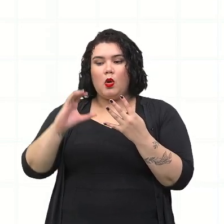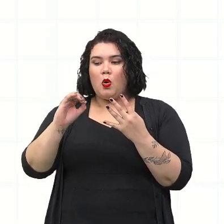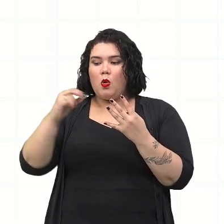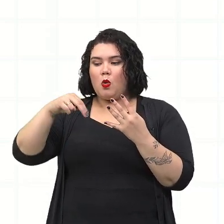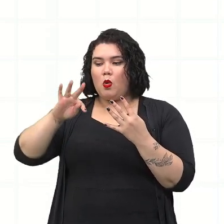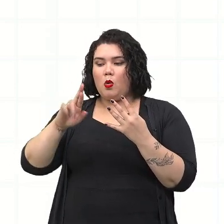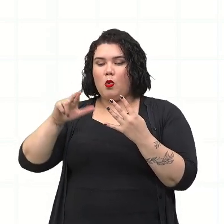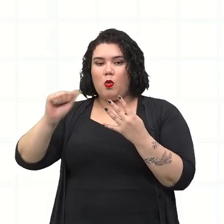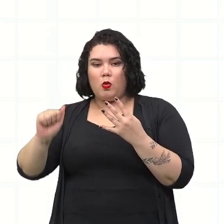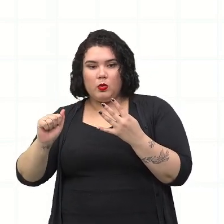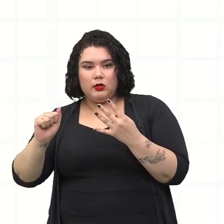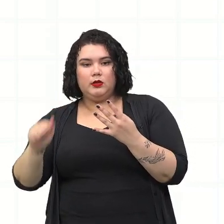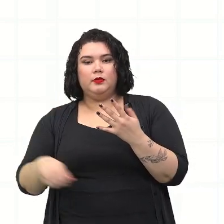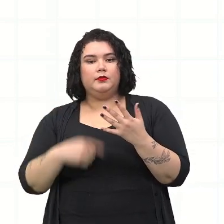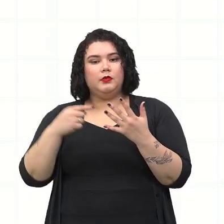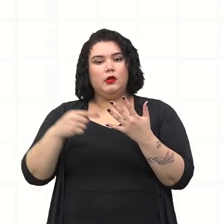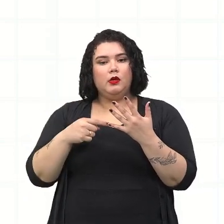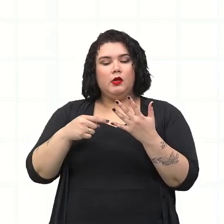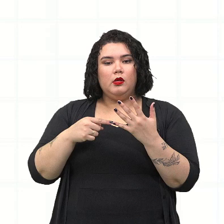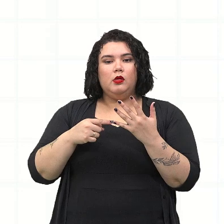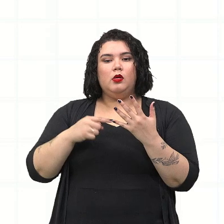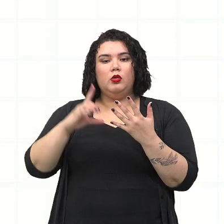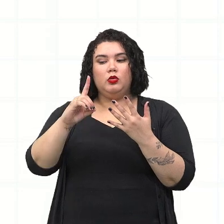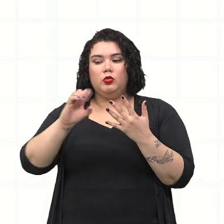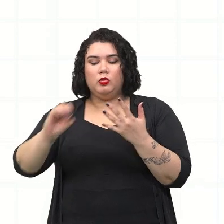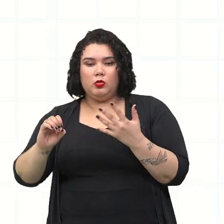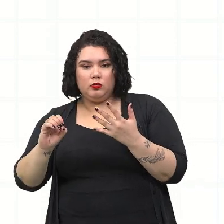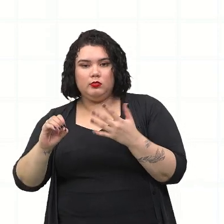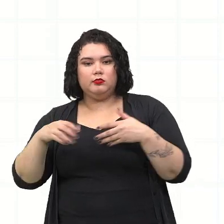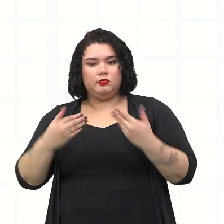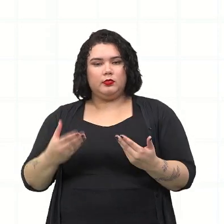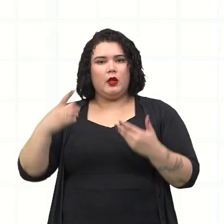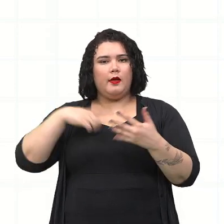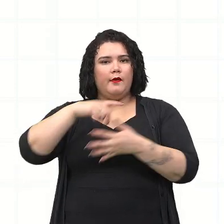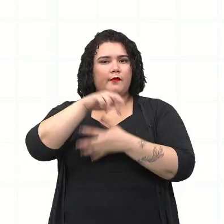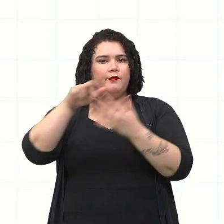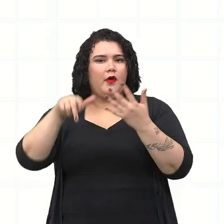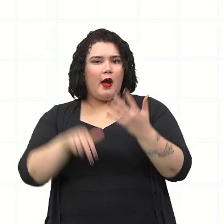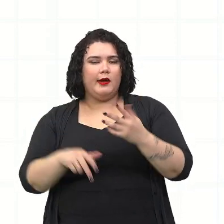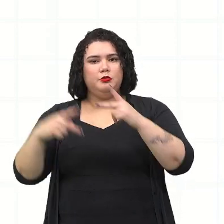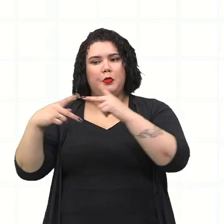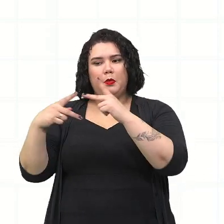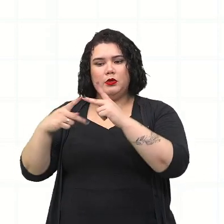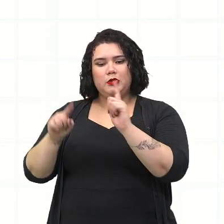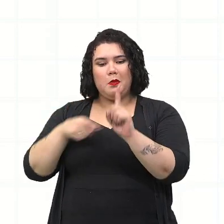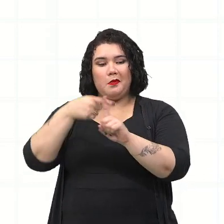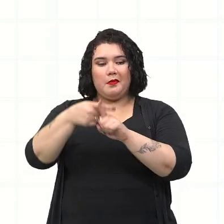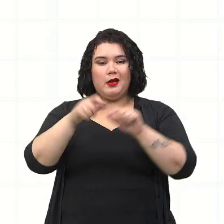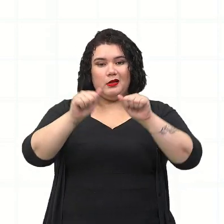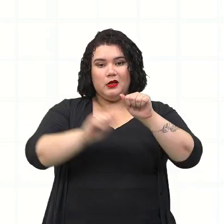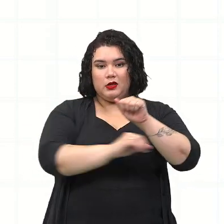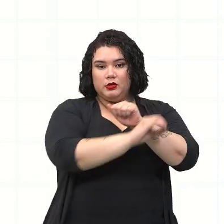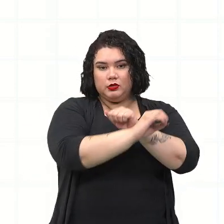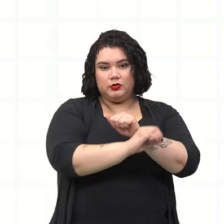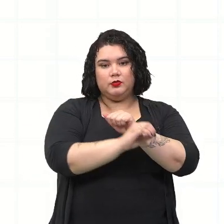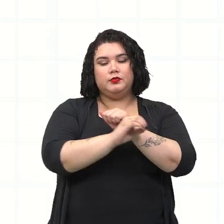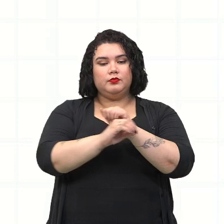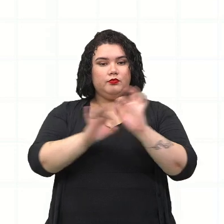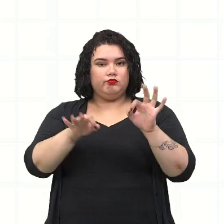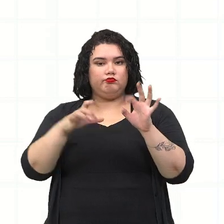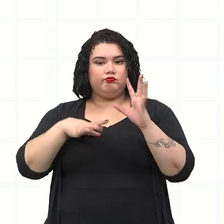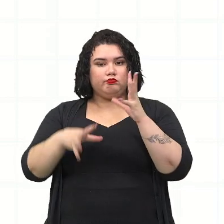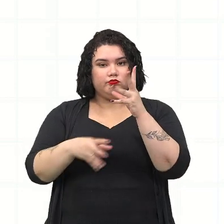o projeto oposição. Origem, somos do Rio Grande do Norte, né? Tempo, os ingressos foram